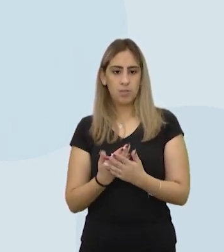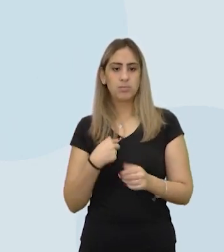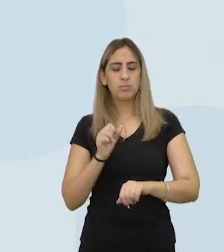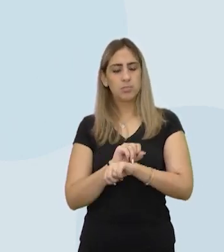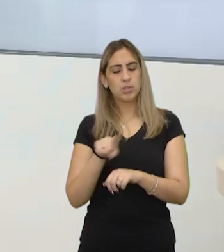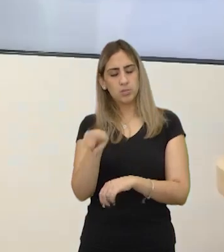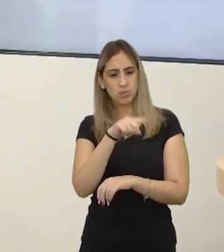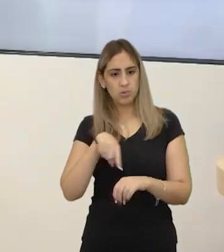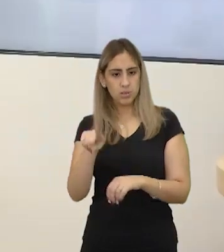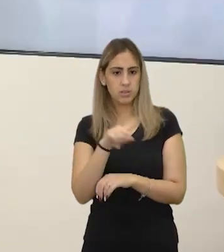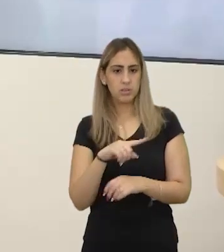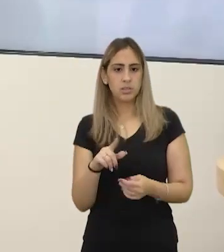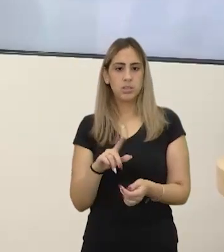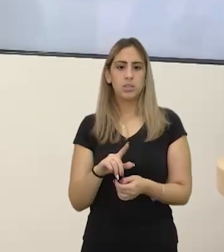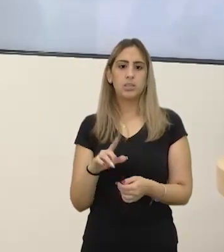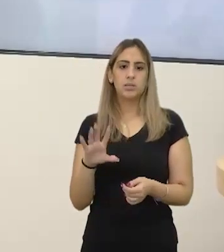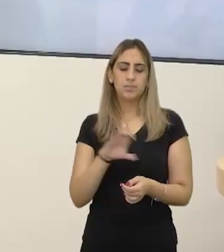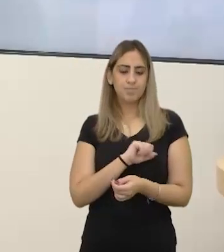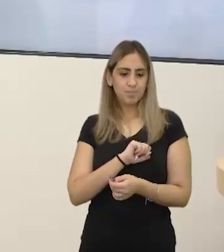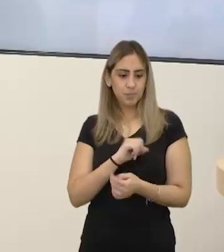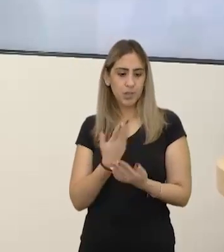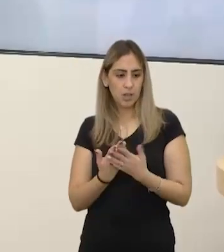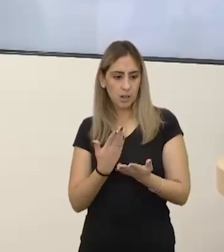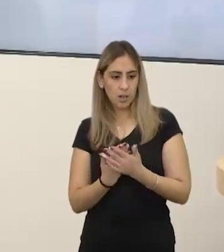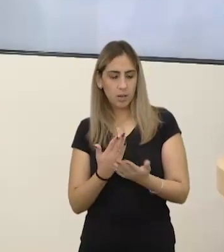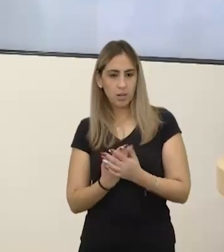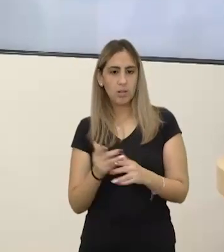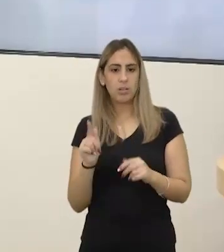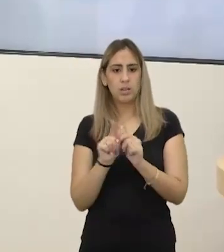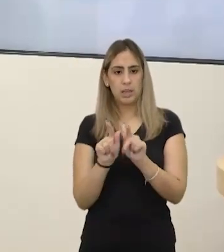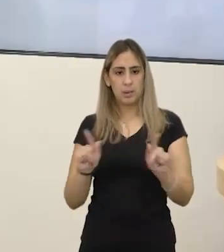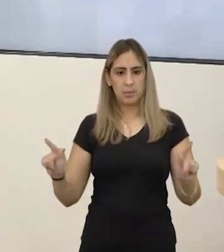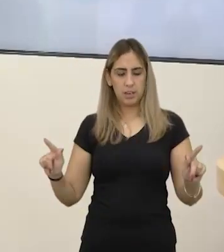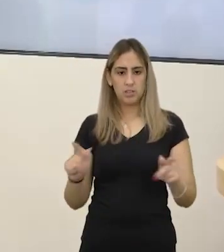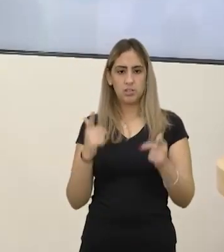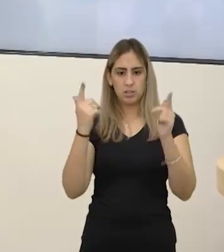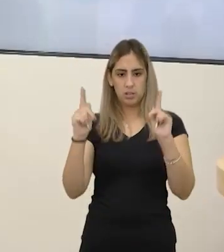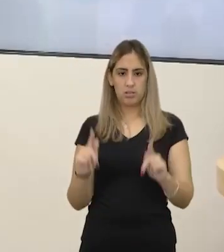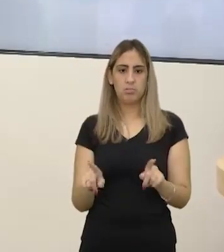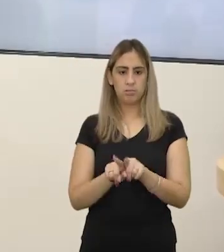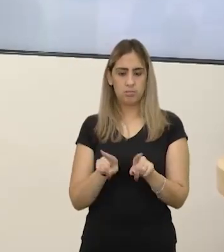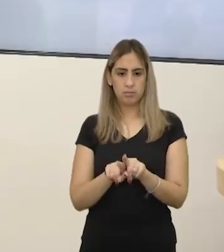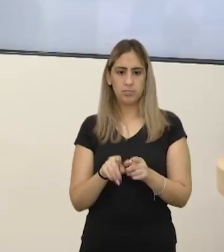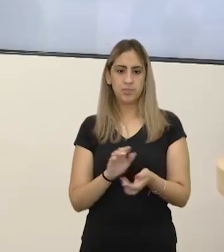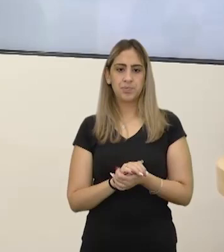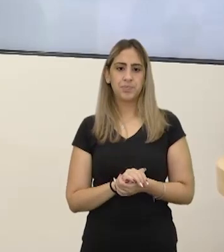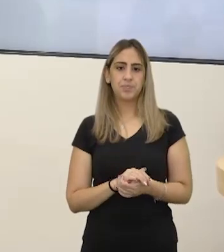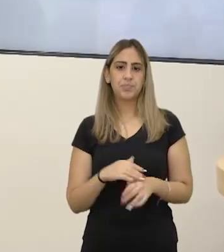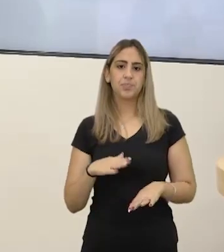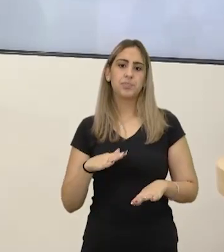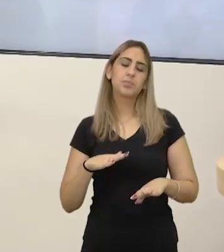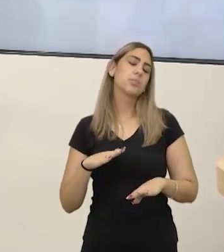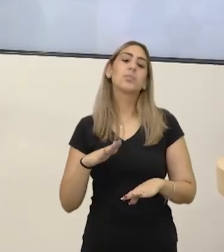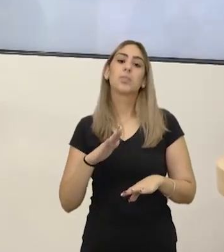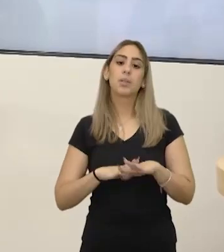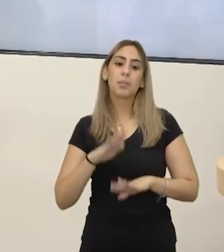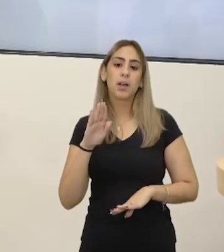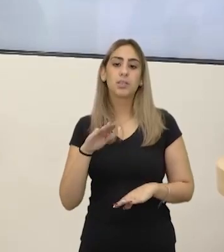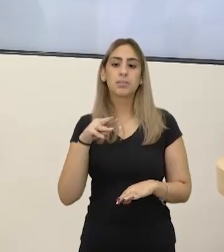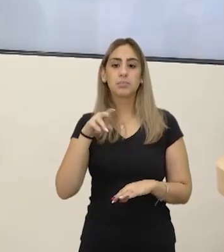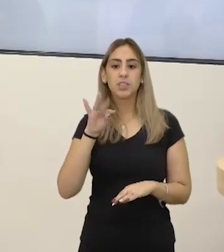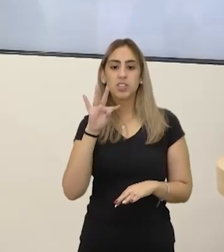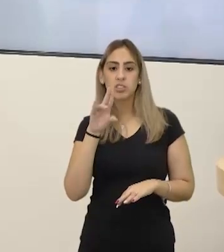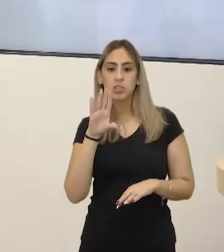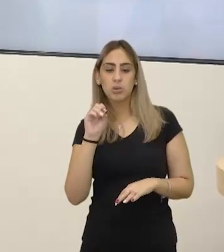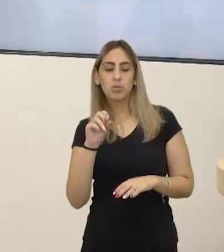espero que vocês tenham captado um pouquinho dessa questão gramatical, que é um pouco complicada, mas é mais, como fala, místico, né? Do